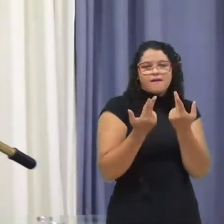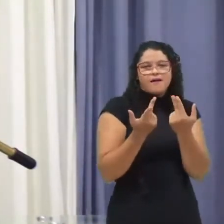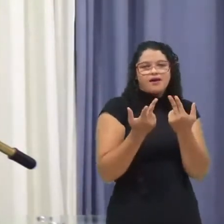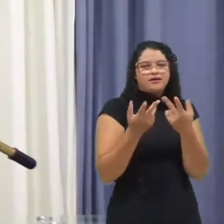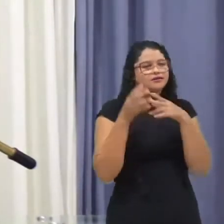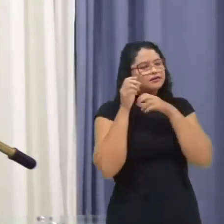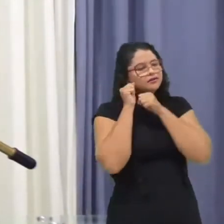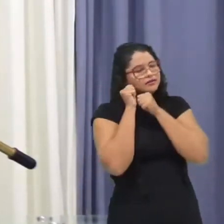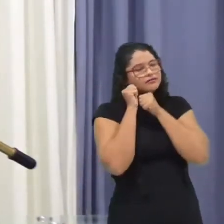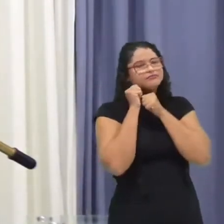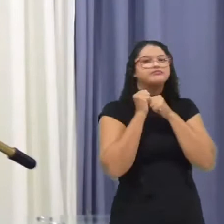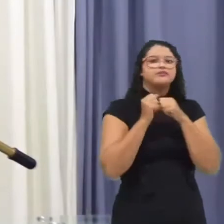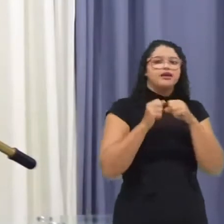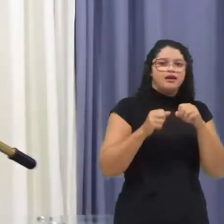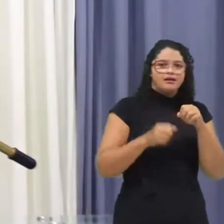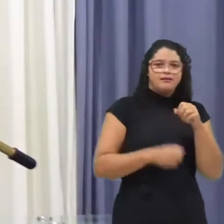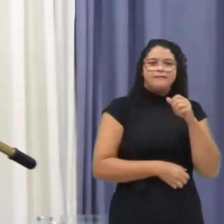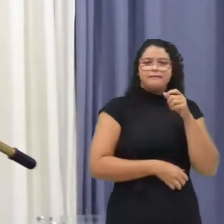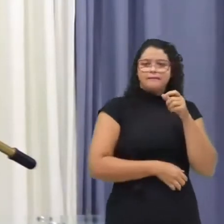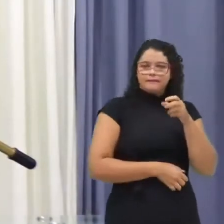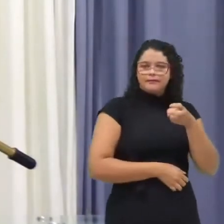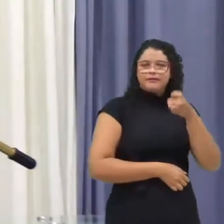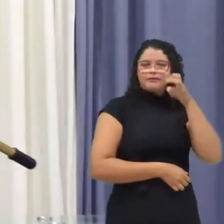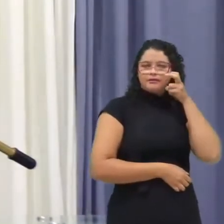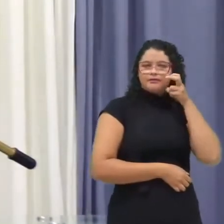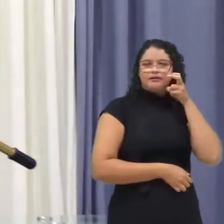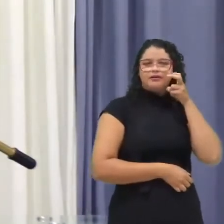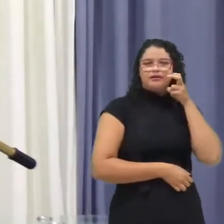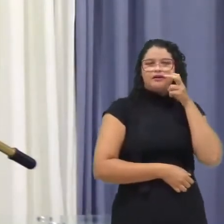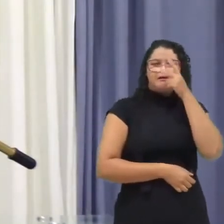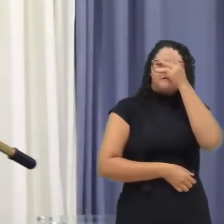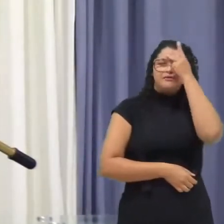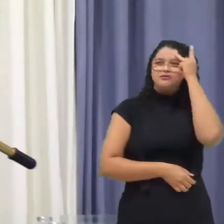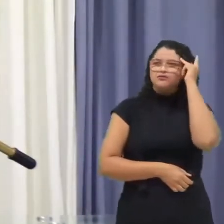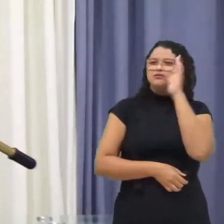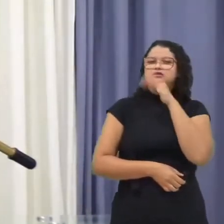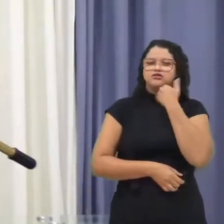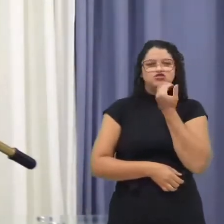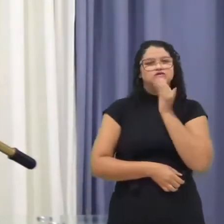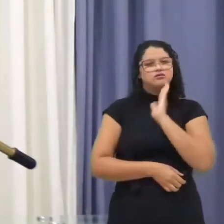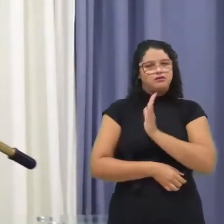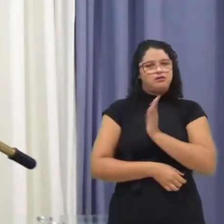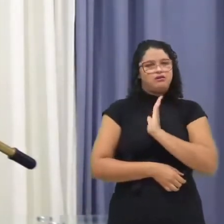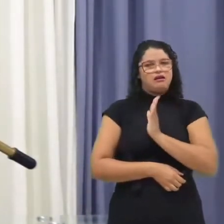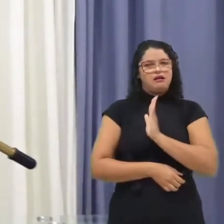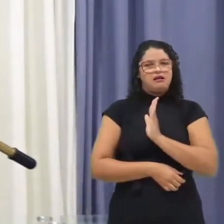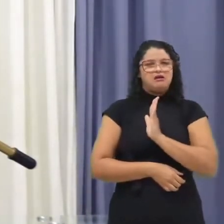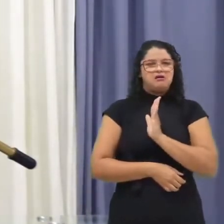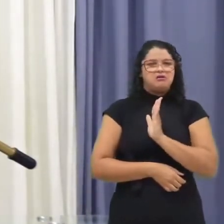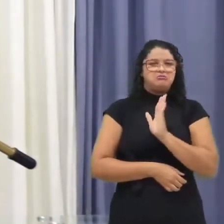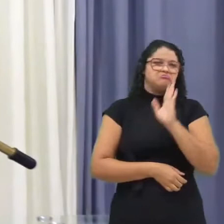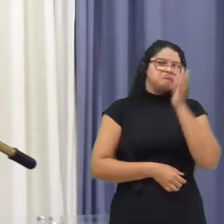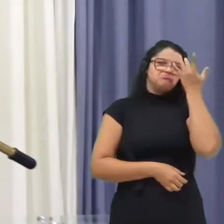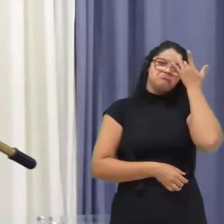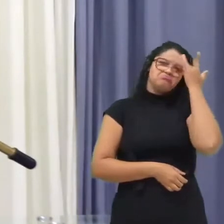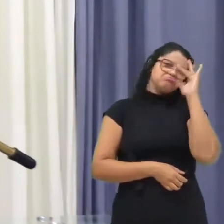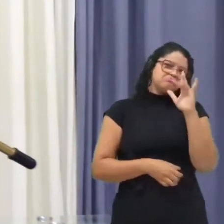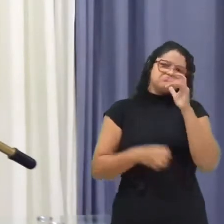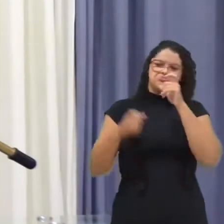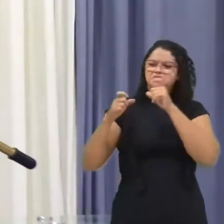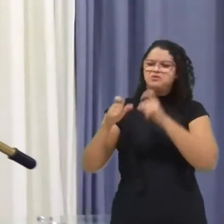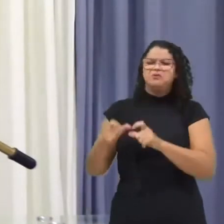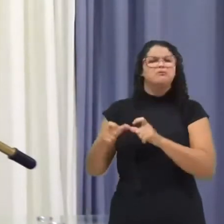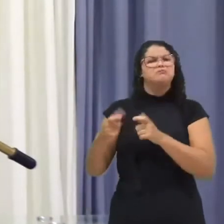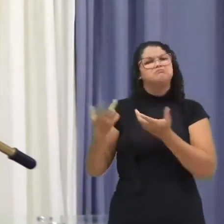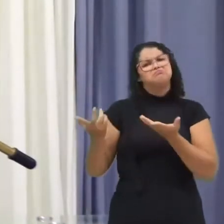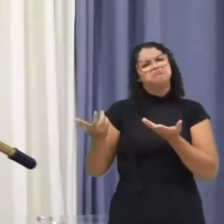essa questão dos que morrem, onde eles estão, não é? Alguns creem que eles ficam lá na